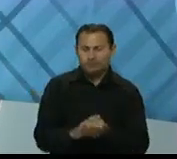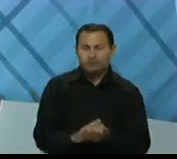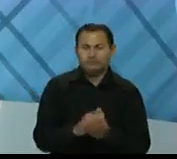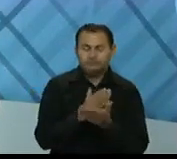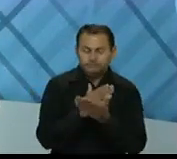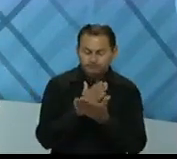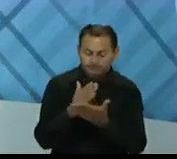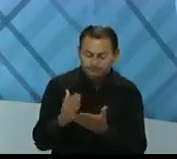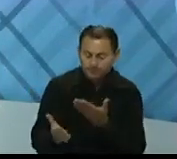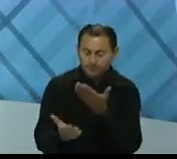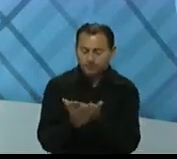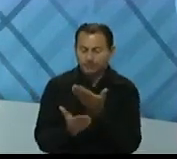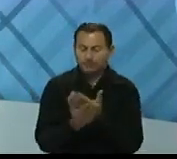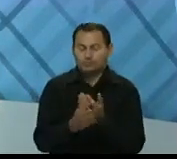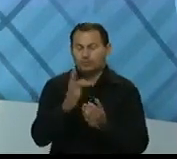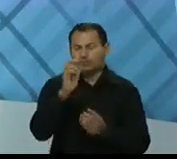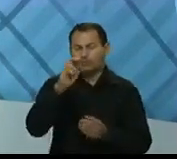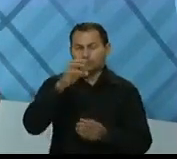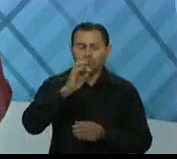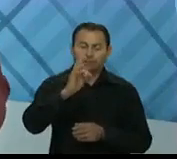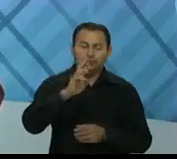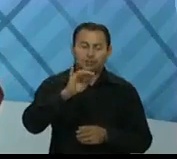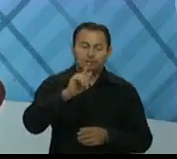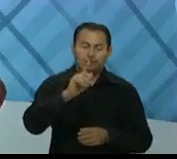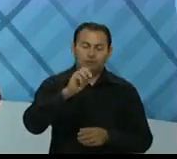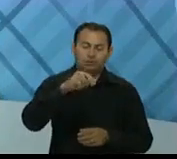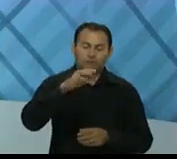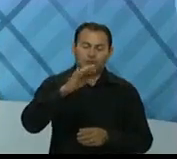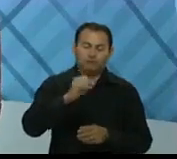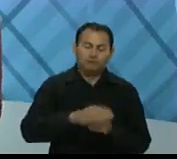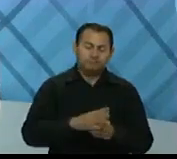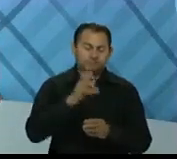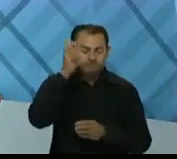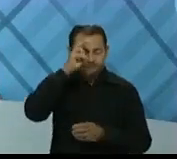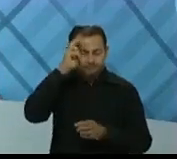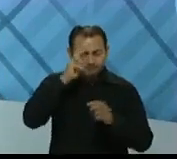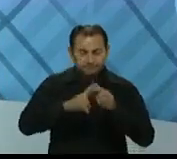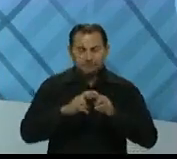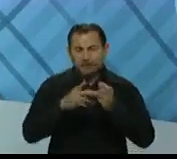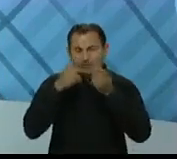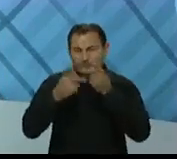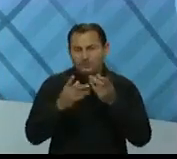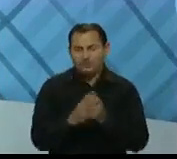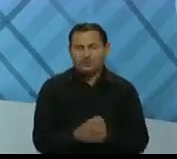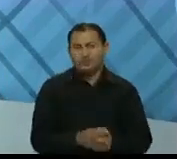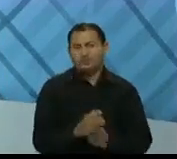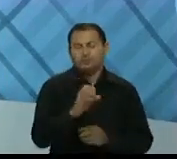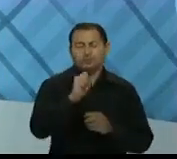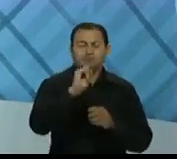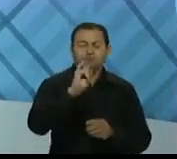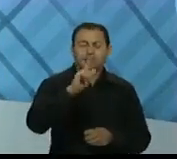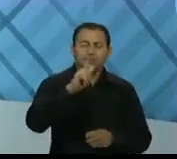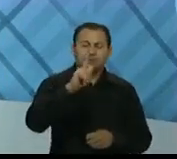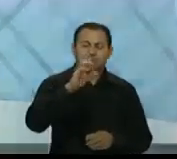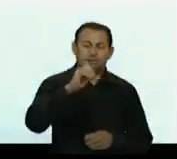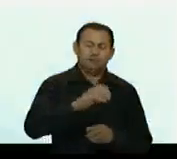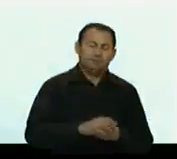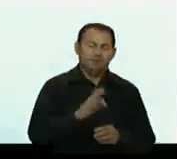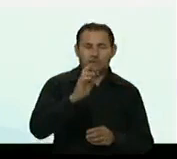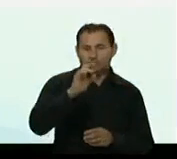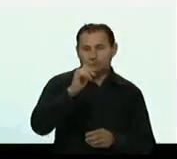para começar o nosso estudo com a função trigonométrica, relembrar conceitos sobre essa função, vamos falar sobre o ciclo trigonométrico.